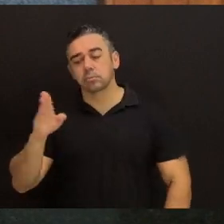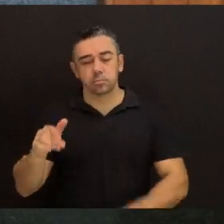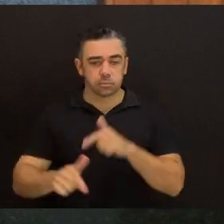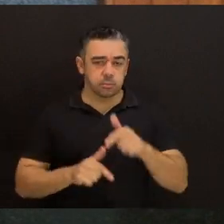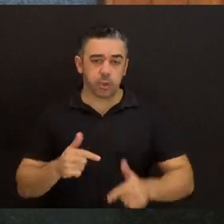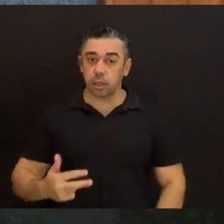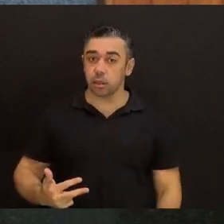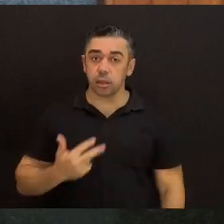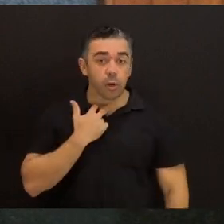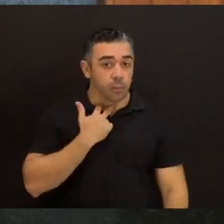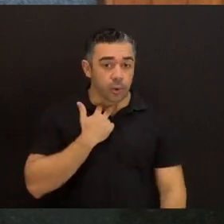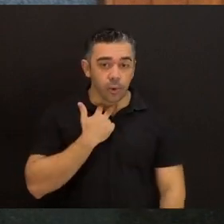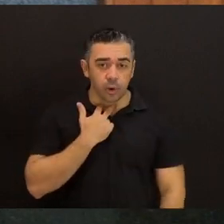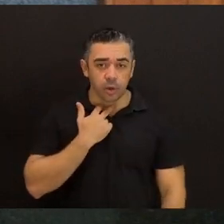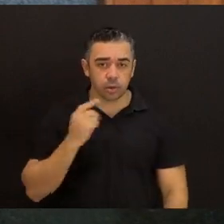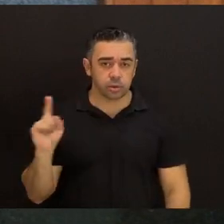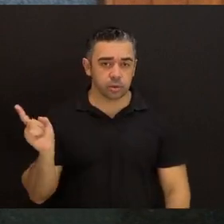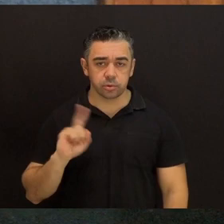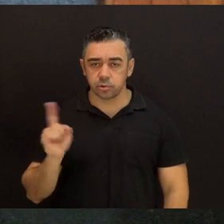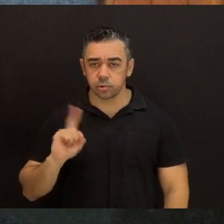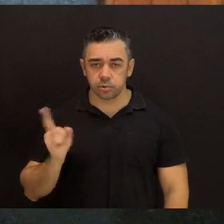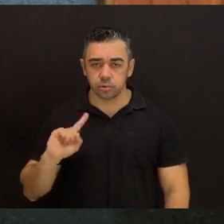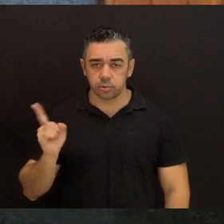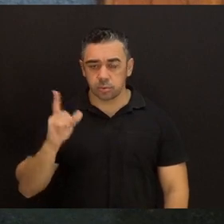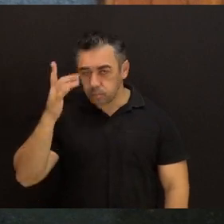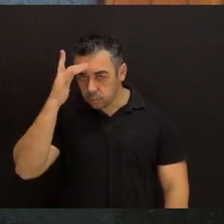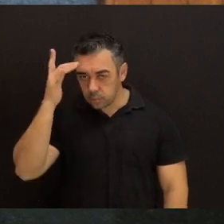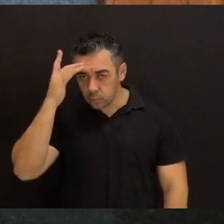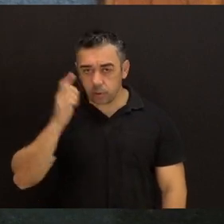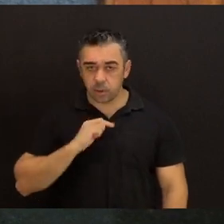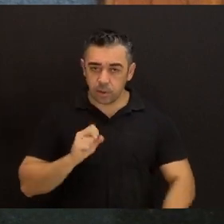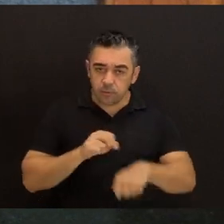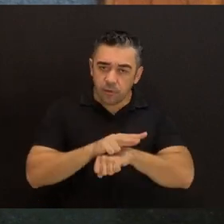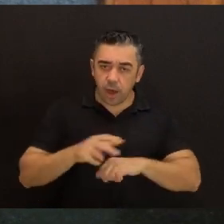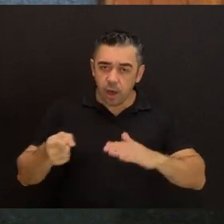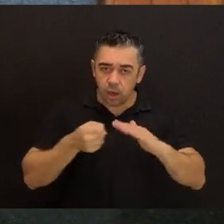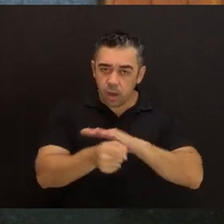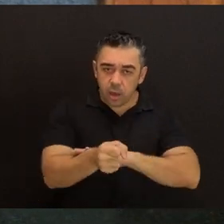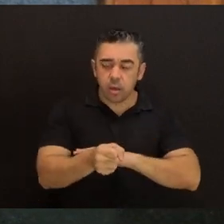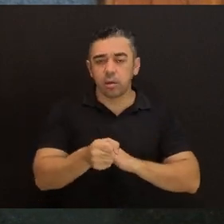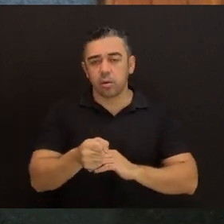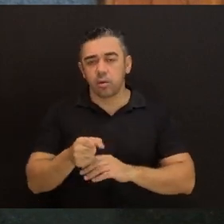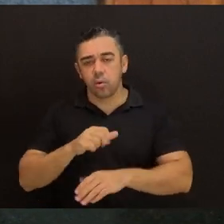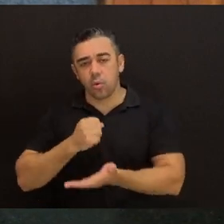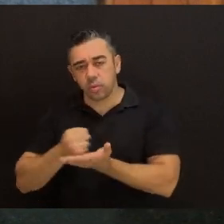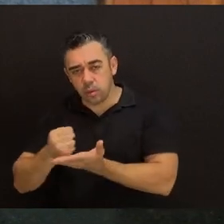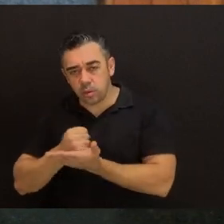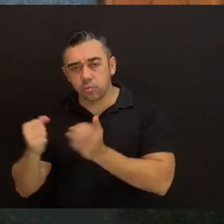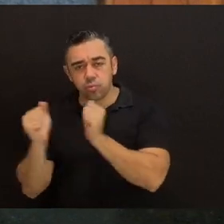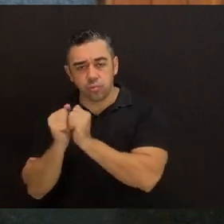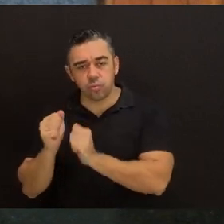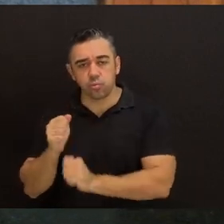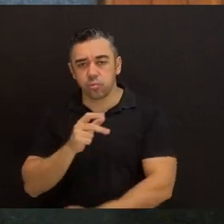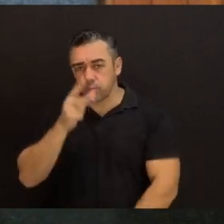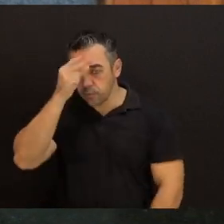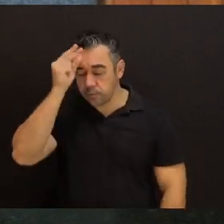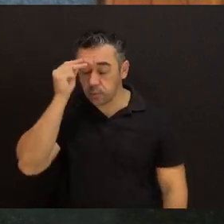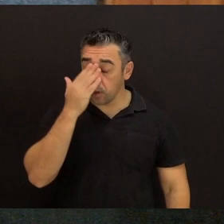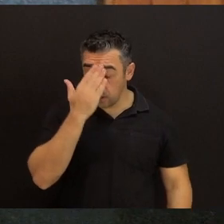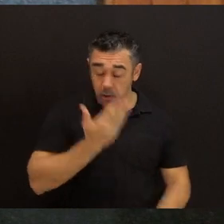não pode não pode é um servidor comissionado que tem um contrato com a prefeitura pública Municipal eu acredito que isso não deve ser